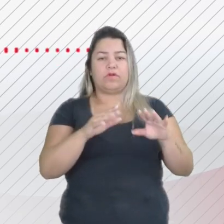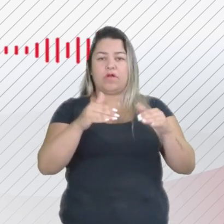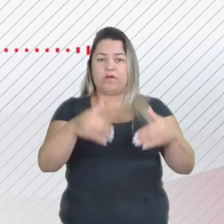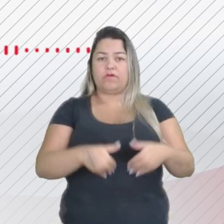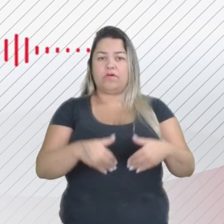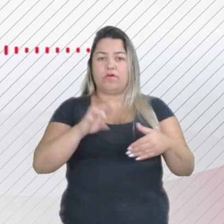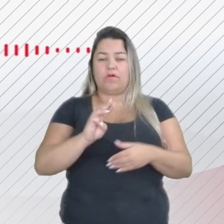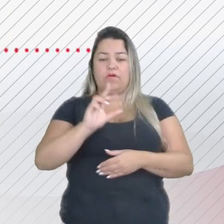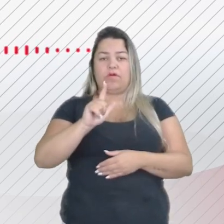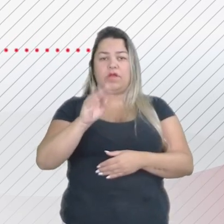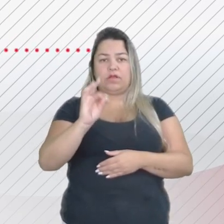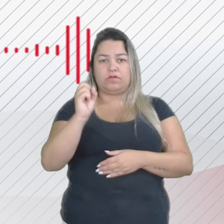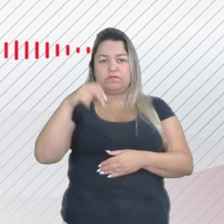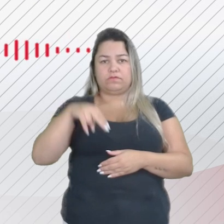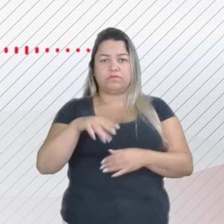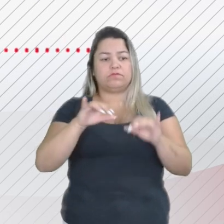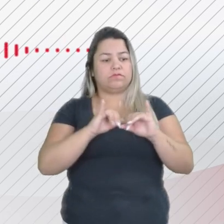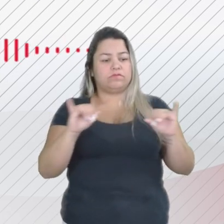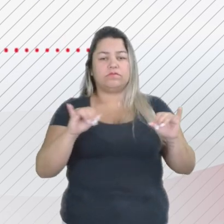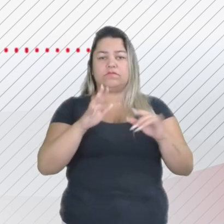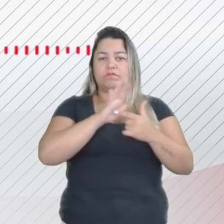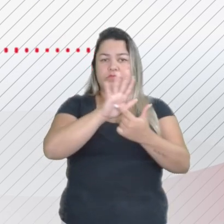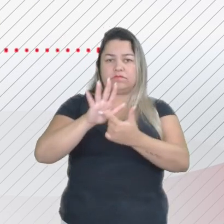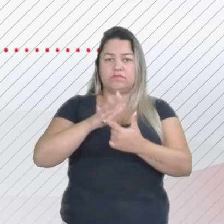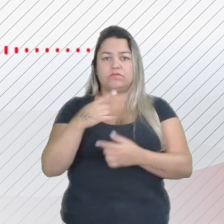à Fome do Brasil, Wellington Dias, os dados